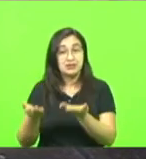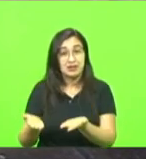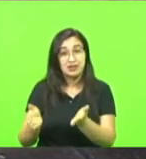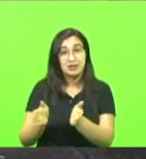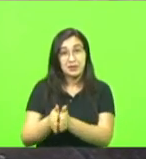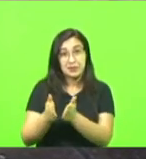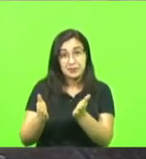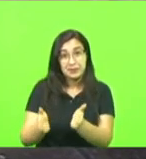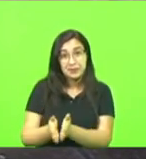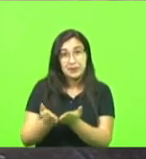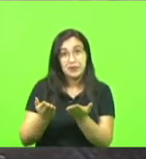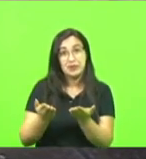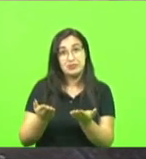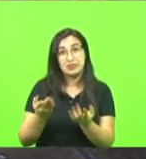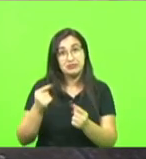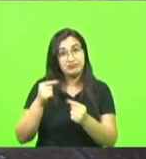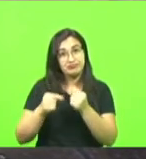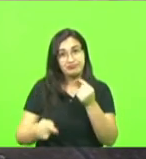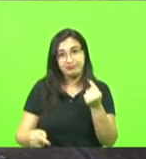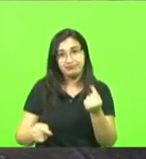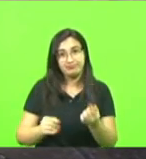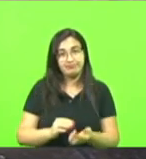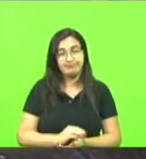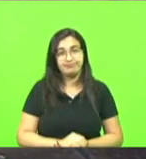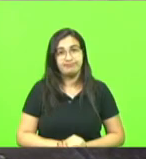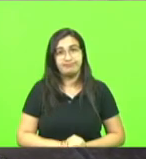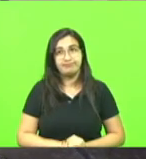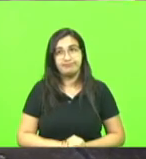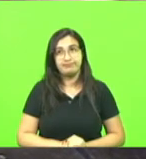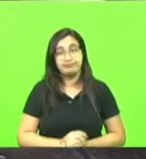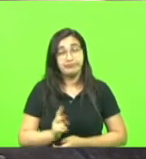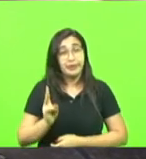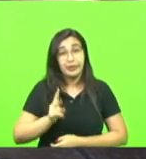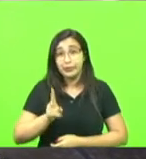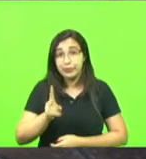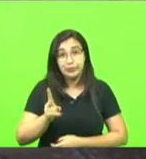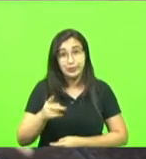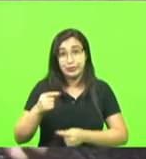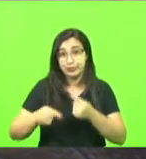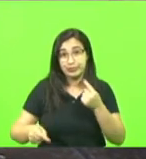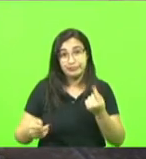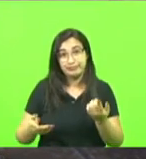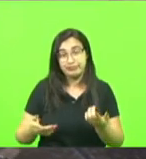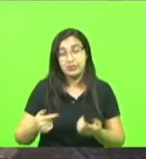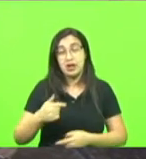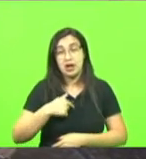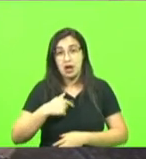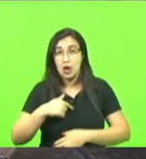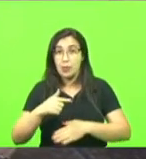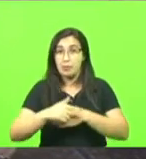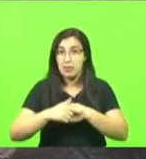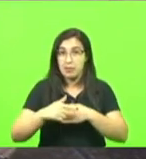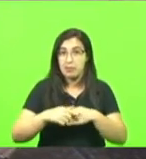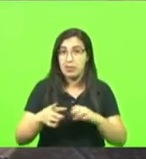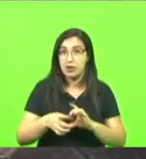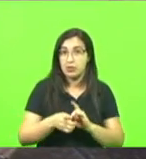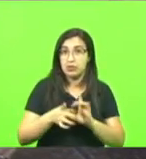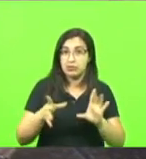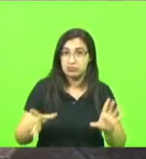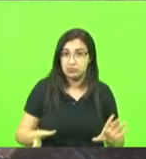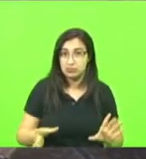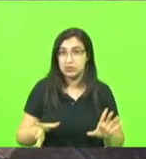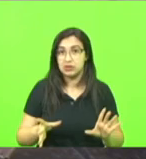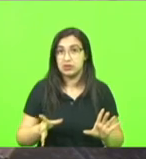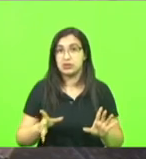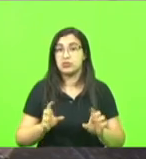nesse país, não dá certo. E vai continuar não dando. Meu papel como liberal aqui, como defensor do